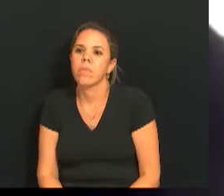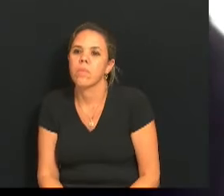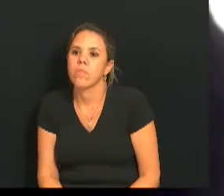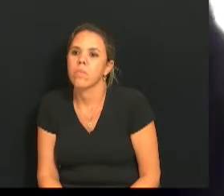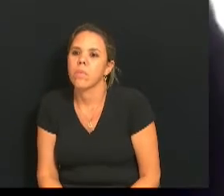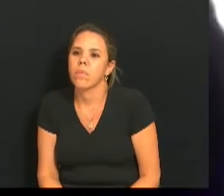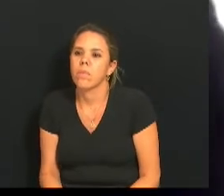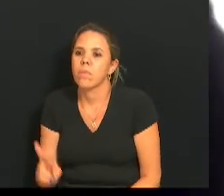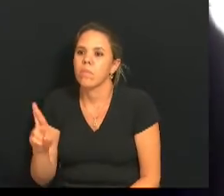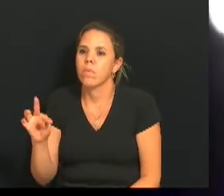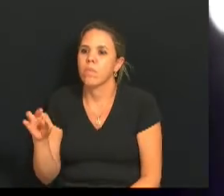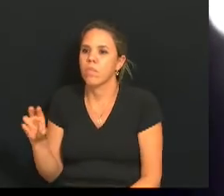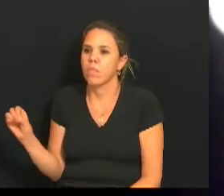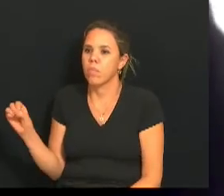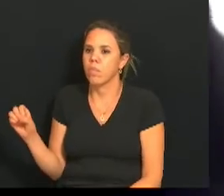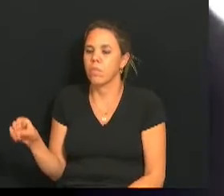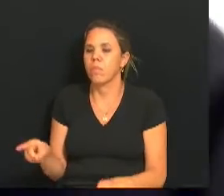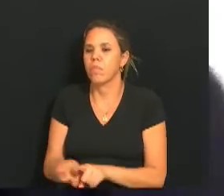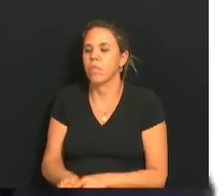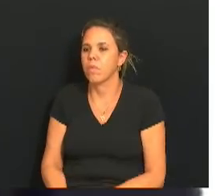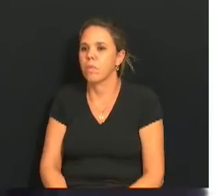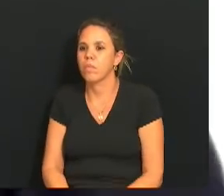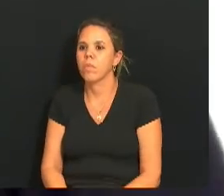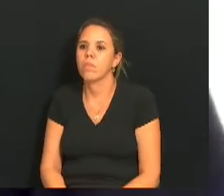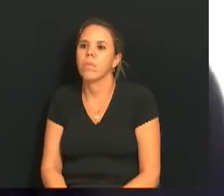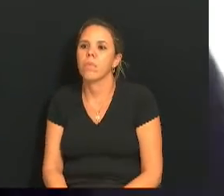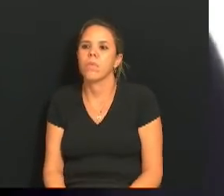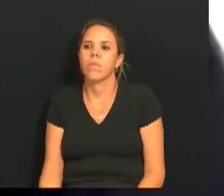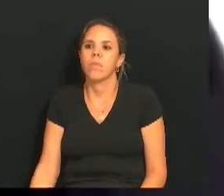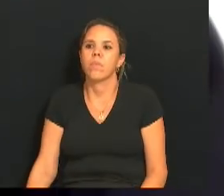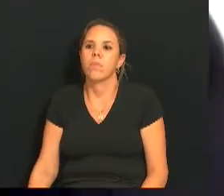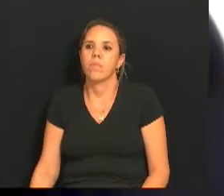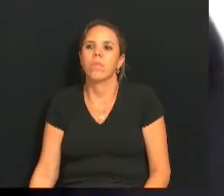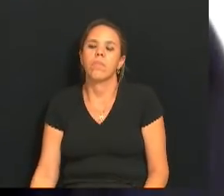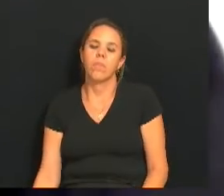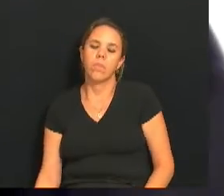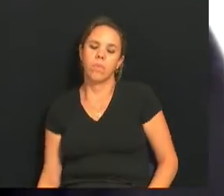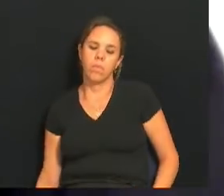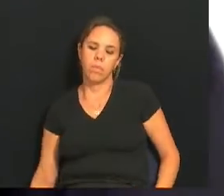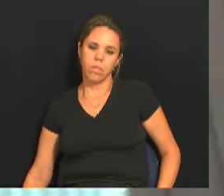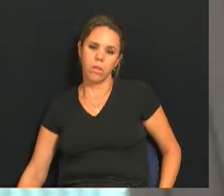Renato também, né, que está sempre conosco. Obrigada, viu, gente?